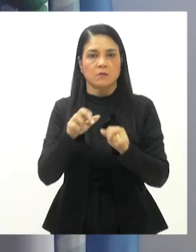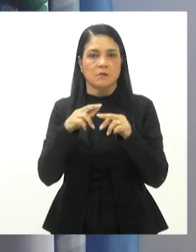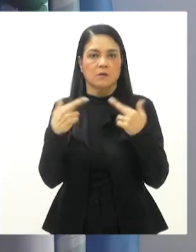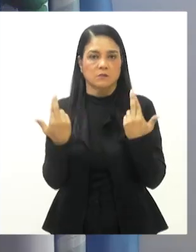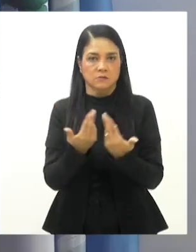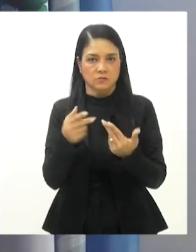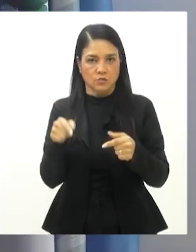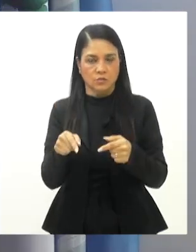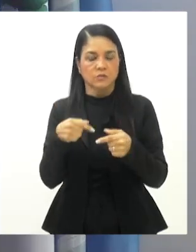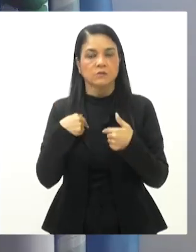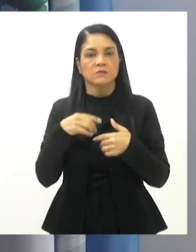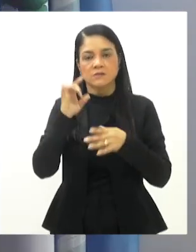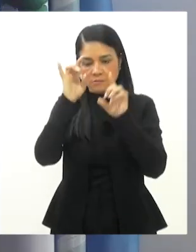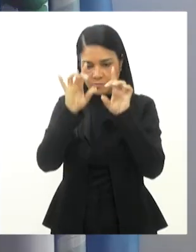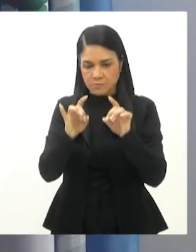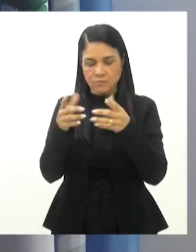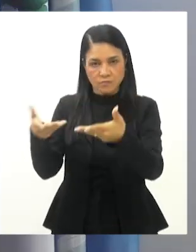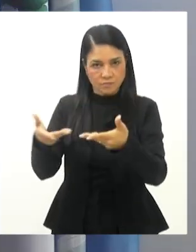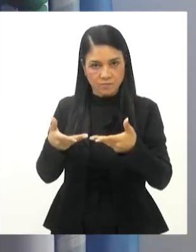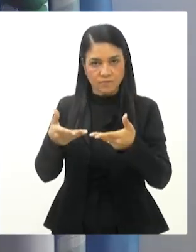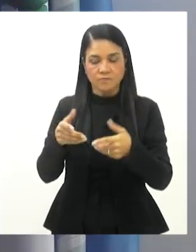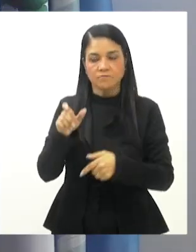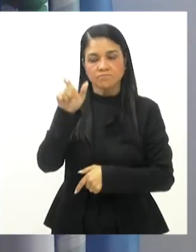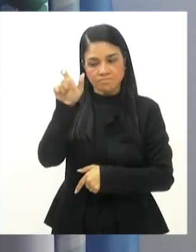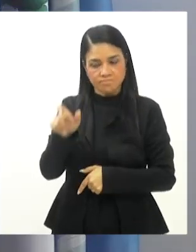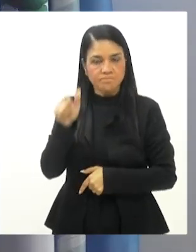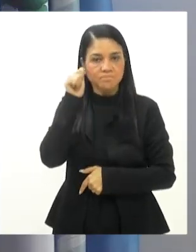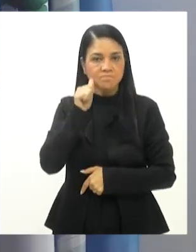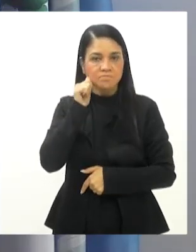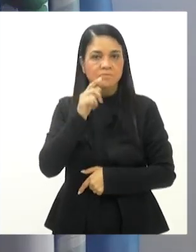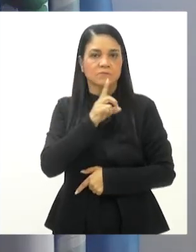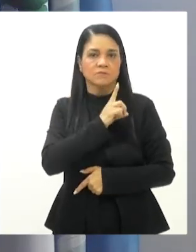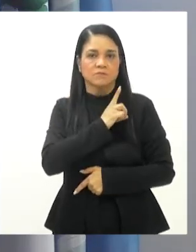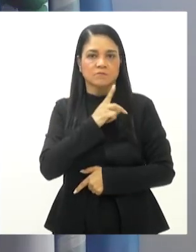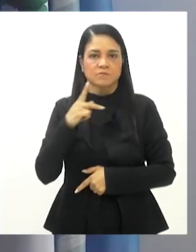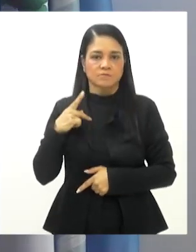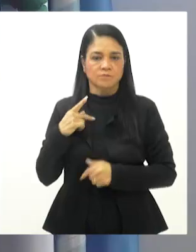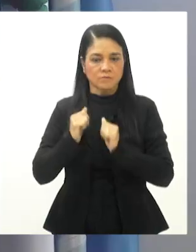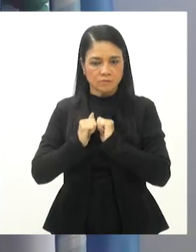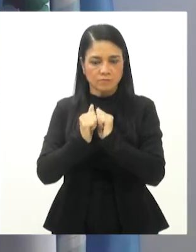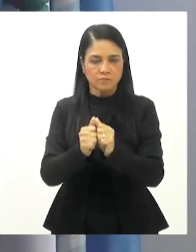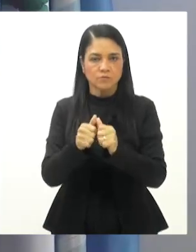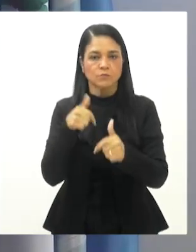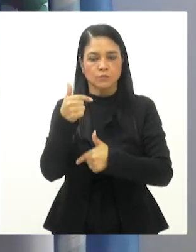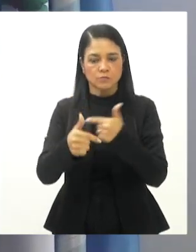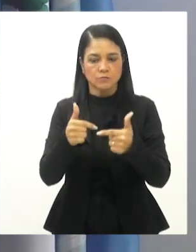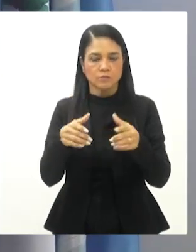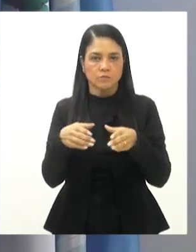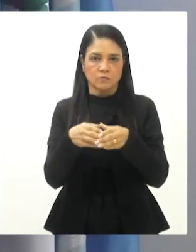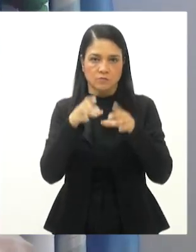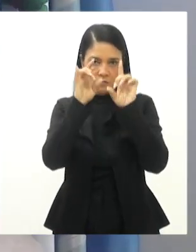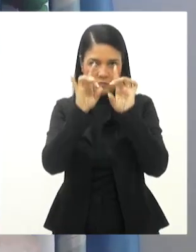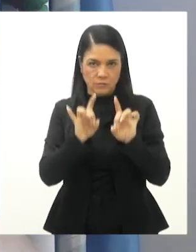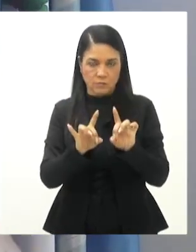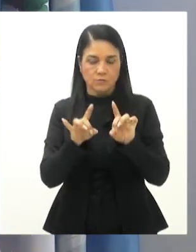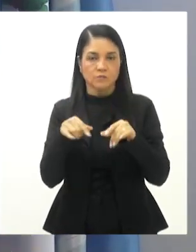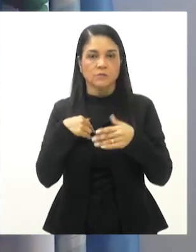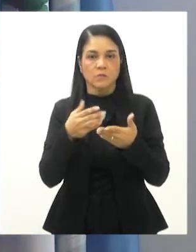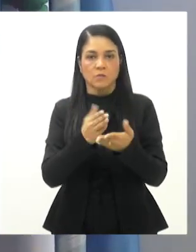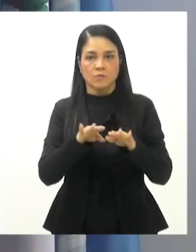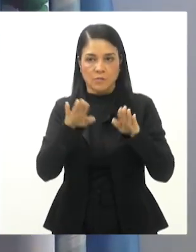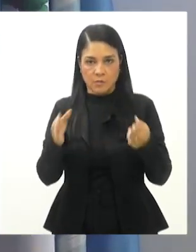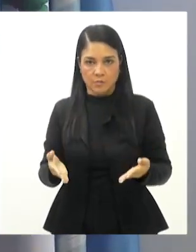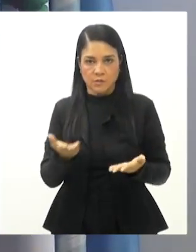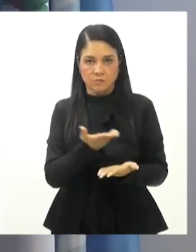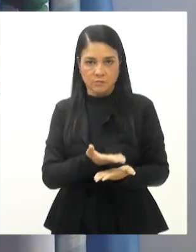especialmente fazer o convite individual àquela defensora que esteve conosco durante todo o período do trabalho da comissão especial. Há na mesa uma